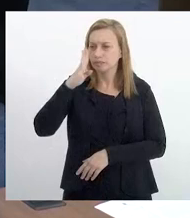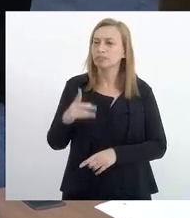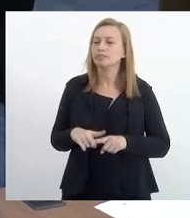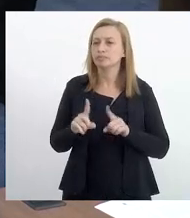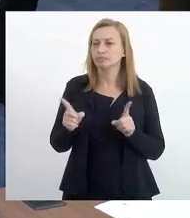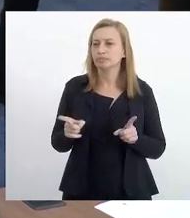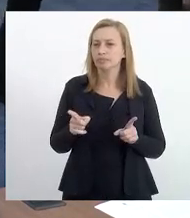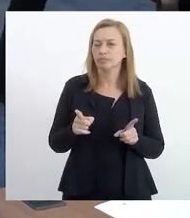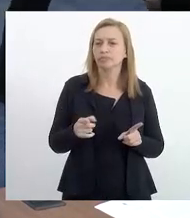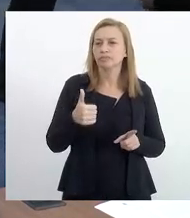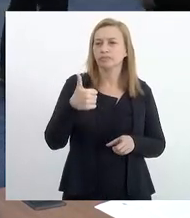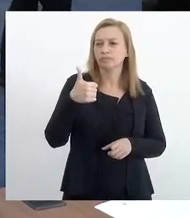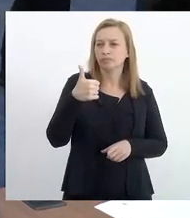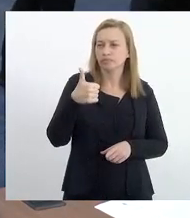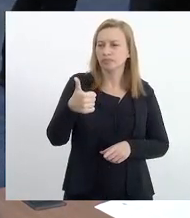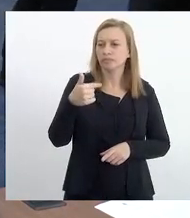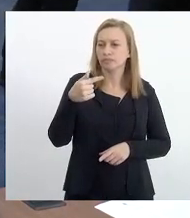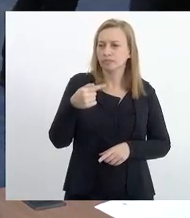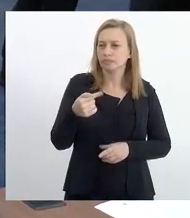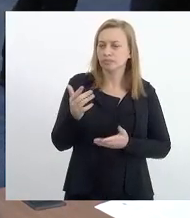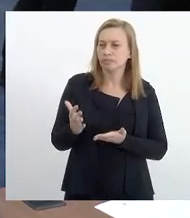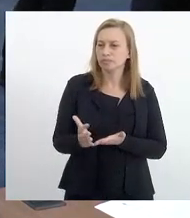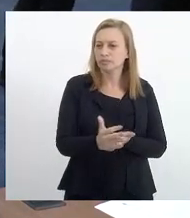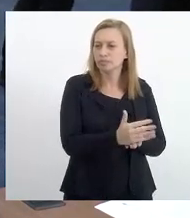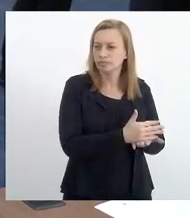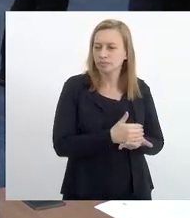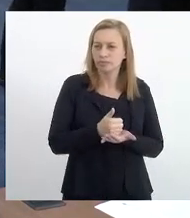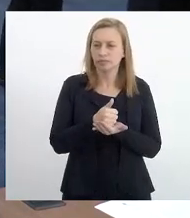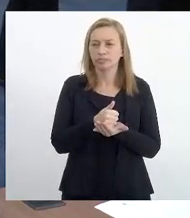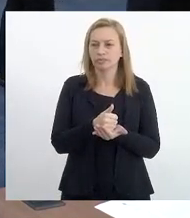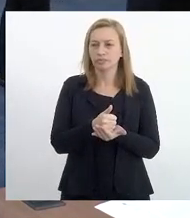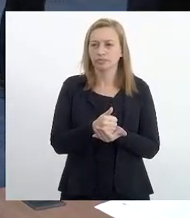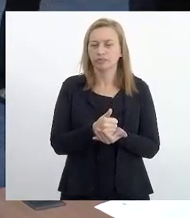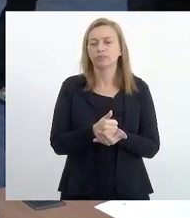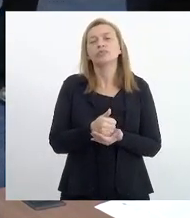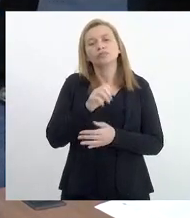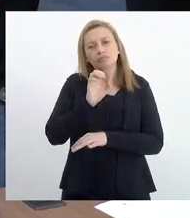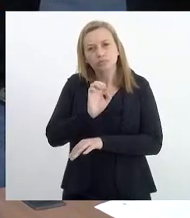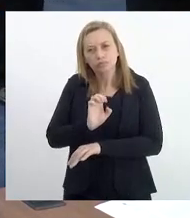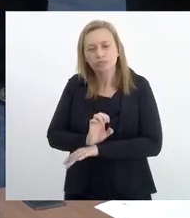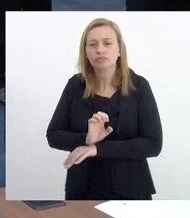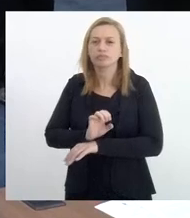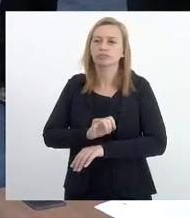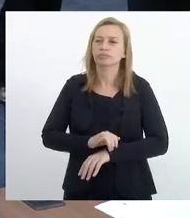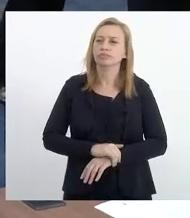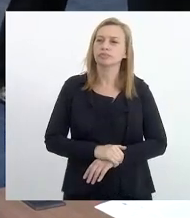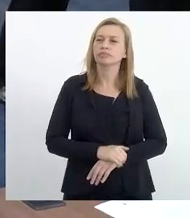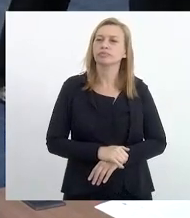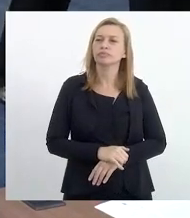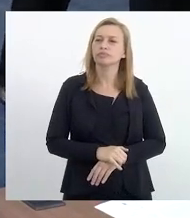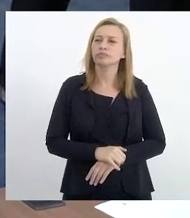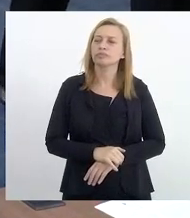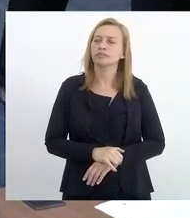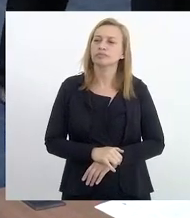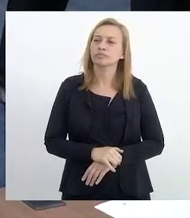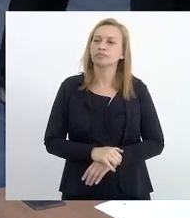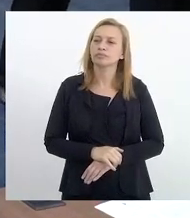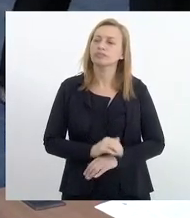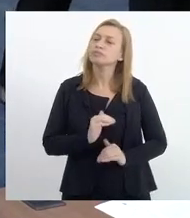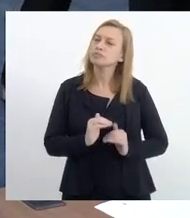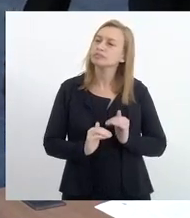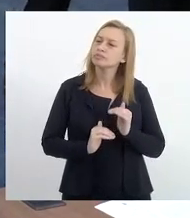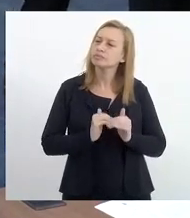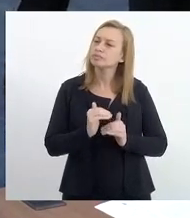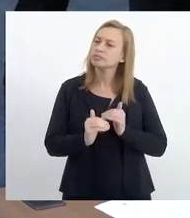é o 17º em arrecadação. Um estado que avança